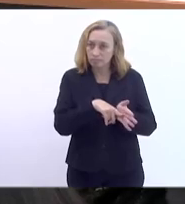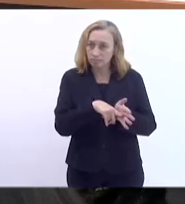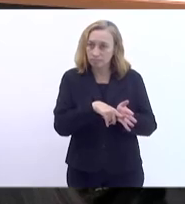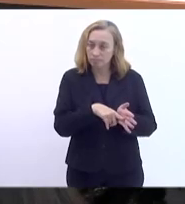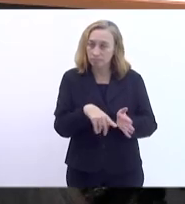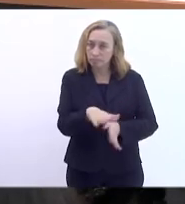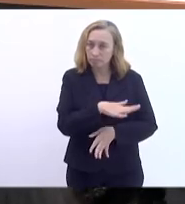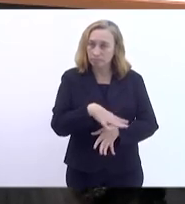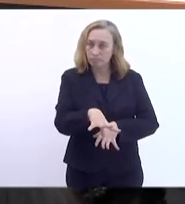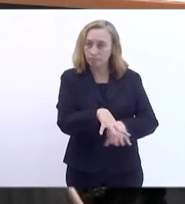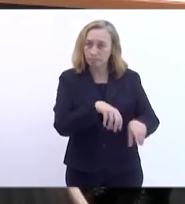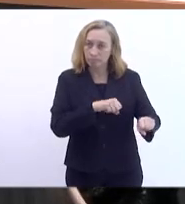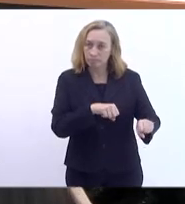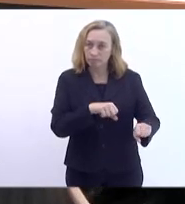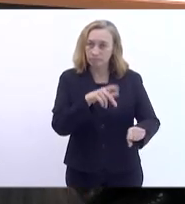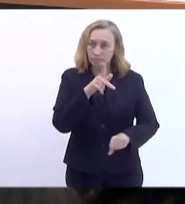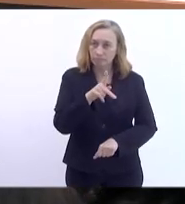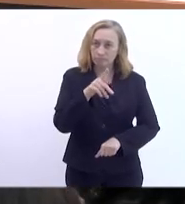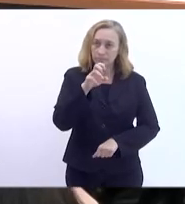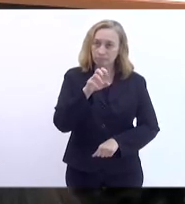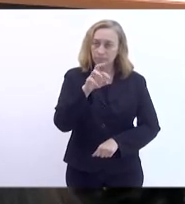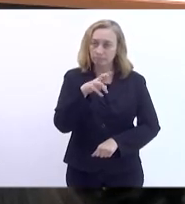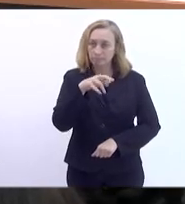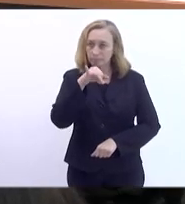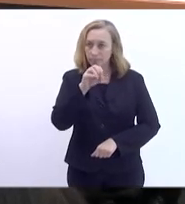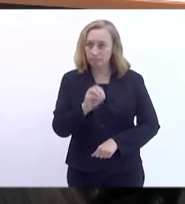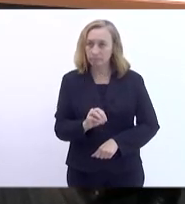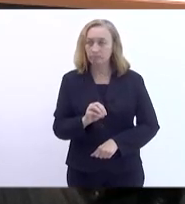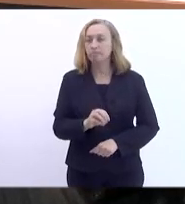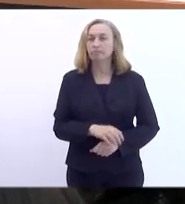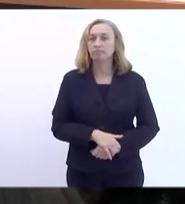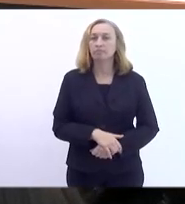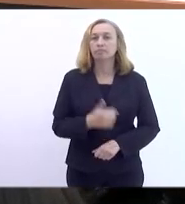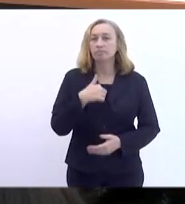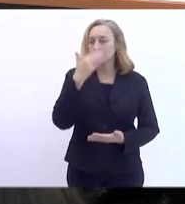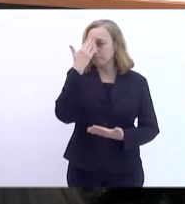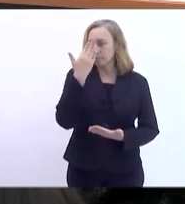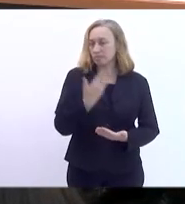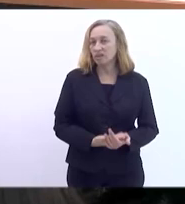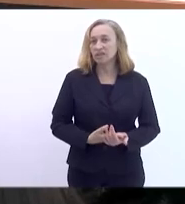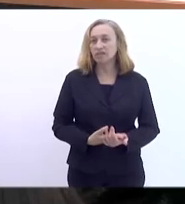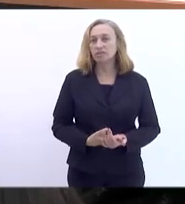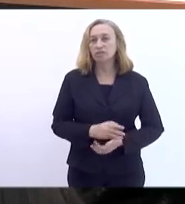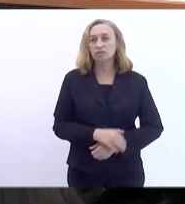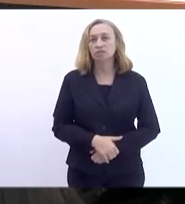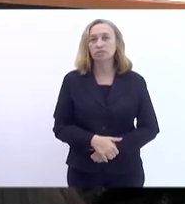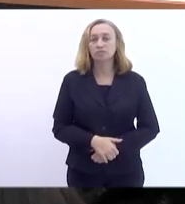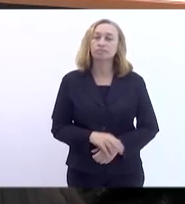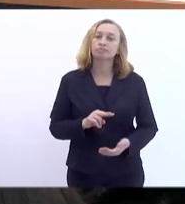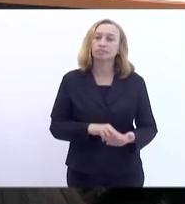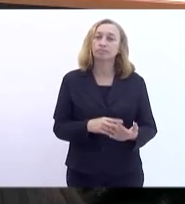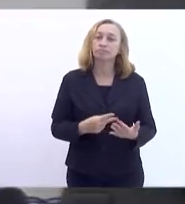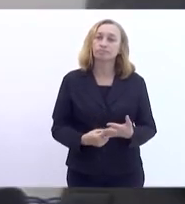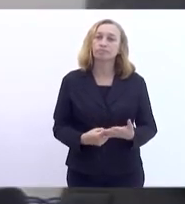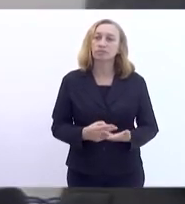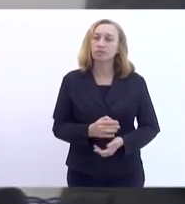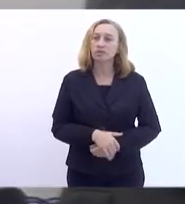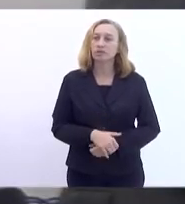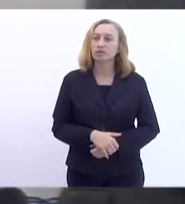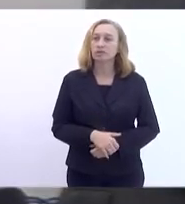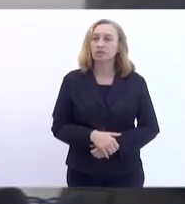a minha área de formação e área que o estudo a minha vida inteira então eu acredito que essa interpretação de que